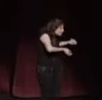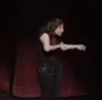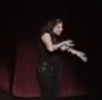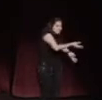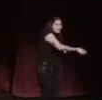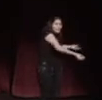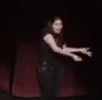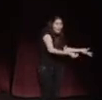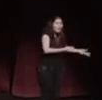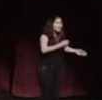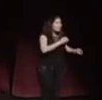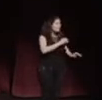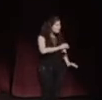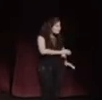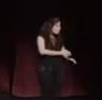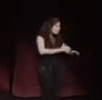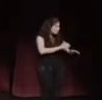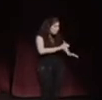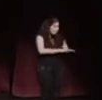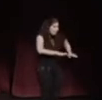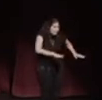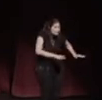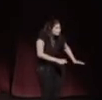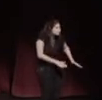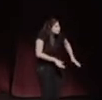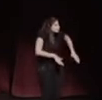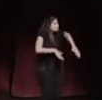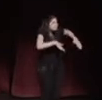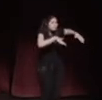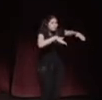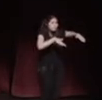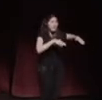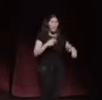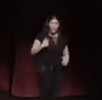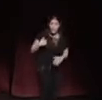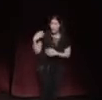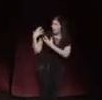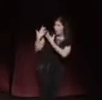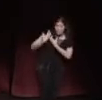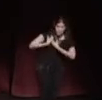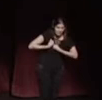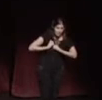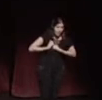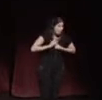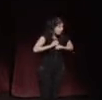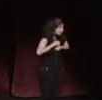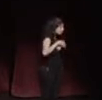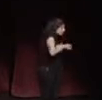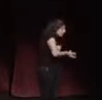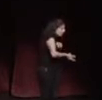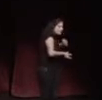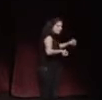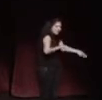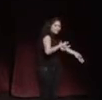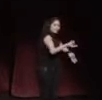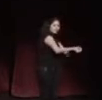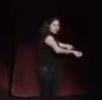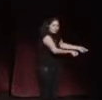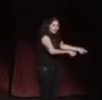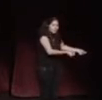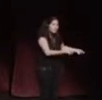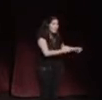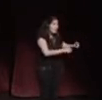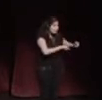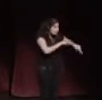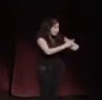recolhi esses testemunhos e fui levando adiante para os meus primos menores. E também fui contando isso para os filhos